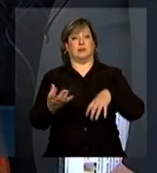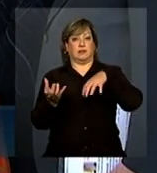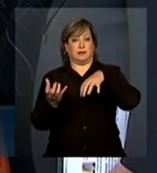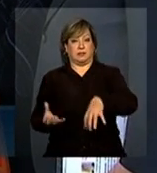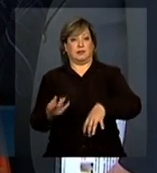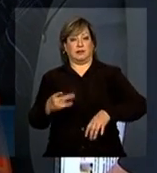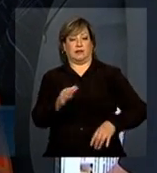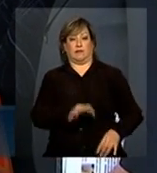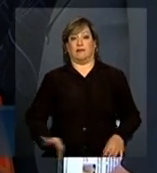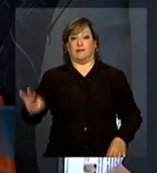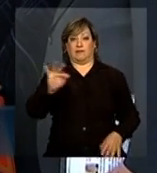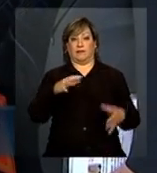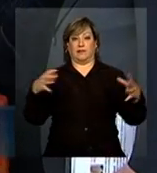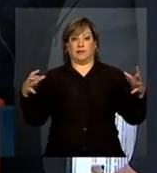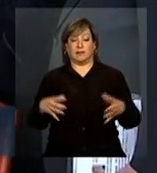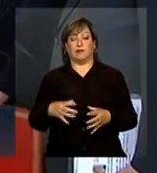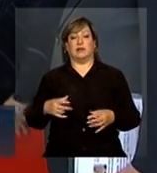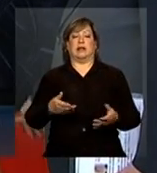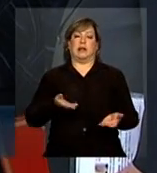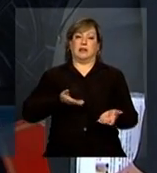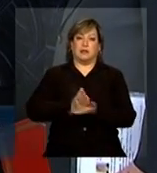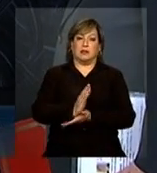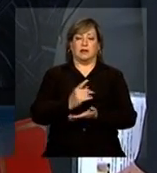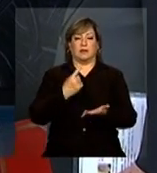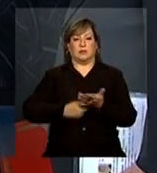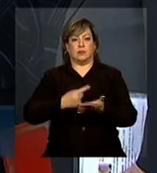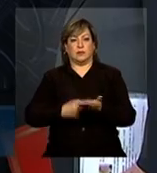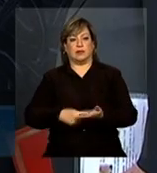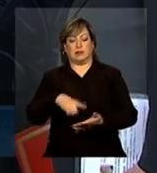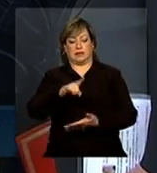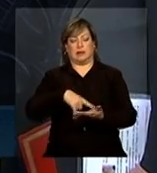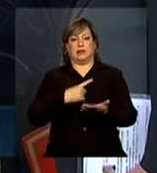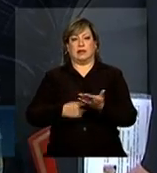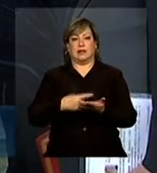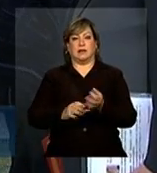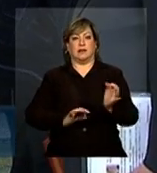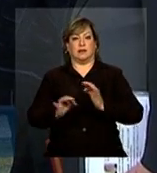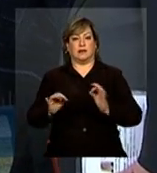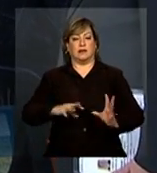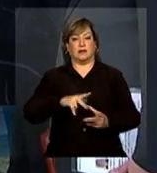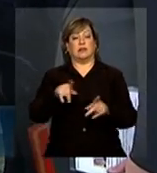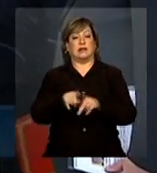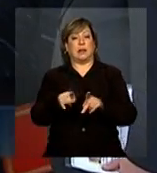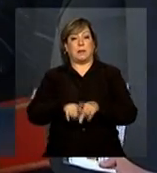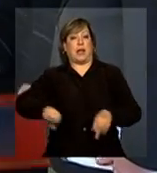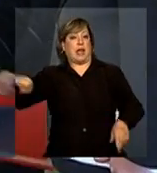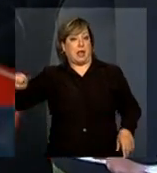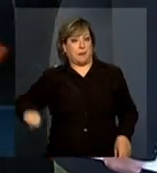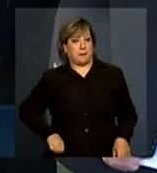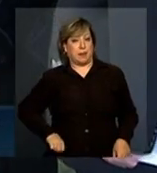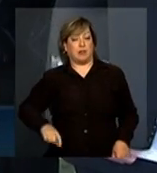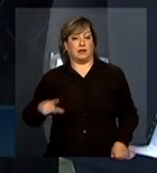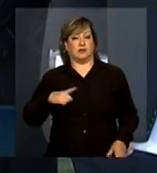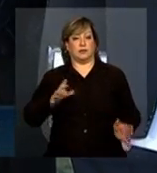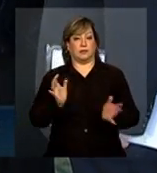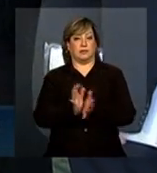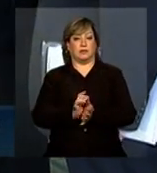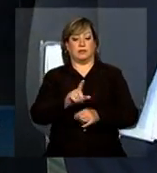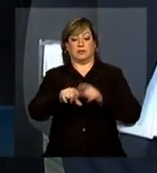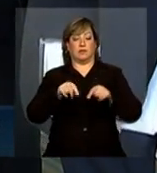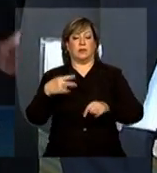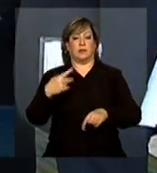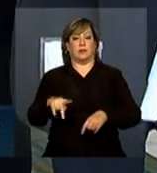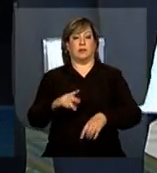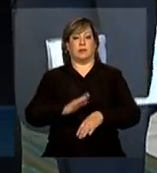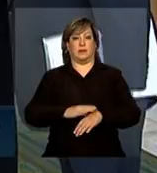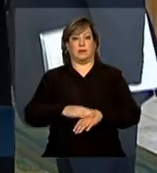as tarefas de aprovação de tratados internacionais e também dos embaixadores designados pelo Presidente